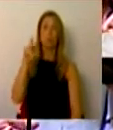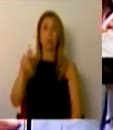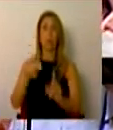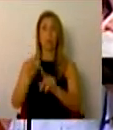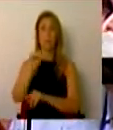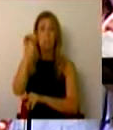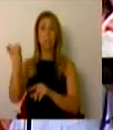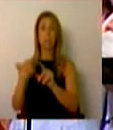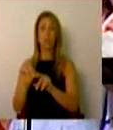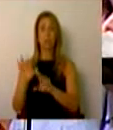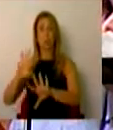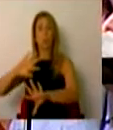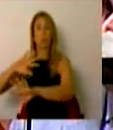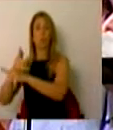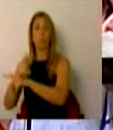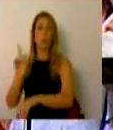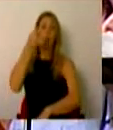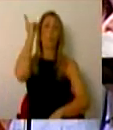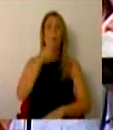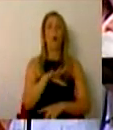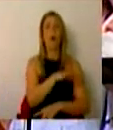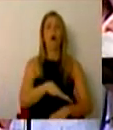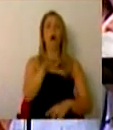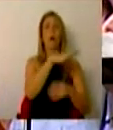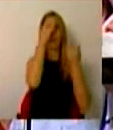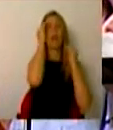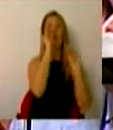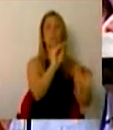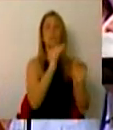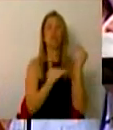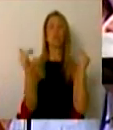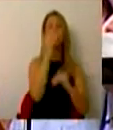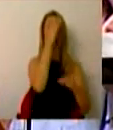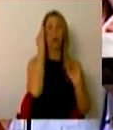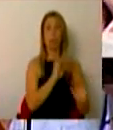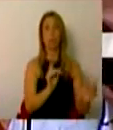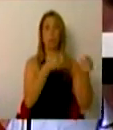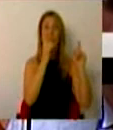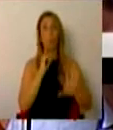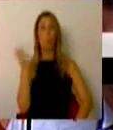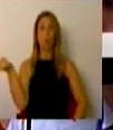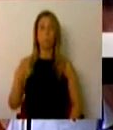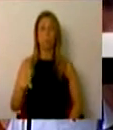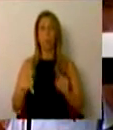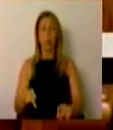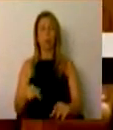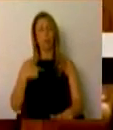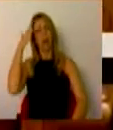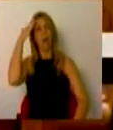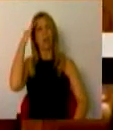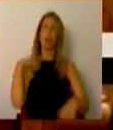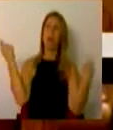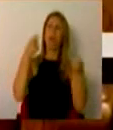seja o território da educação e ensino superior e de repente aterrou aqui e pensava que eram anúncios. Não são. São matérias que estão concretizadas.